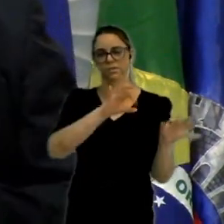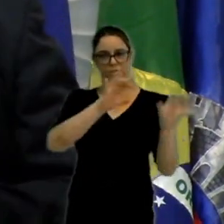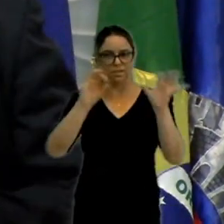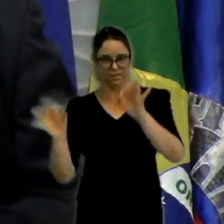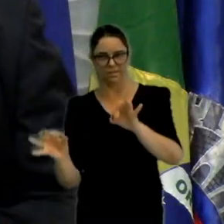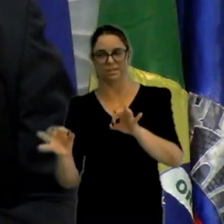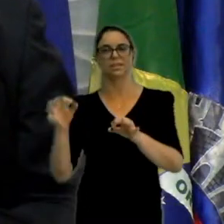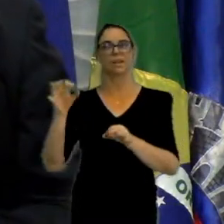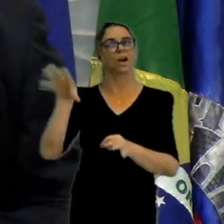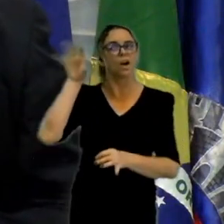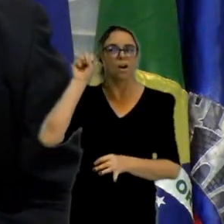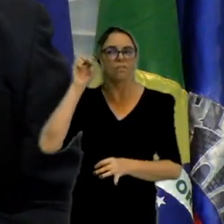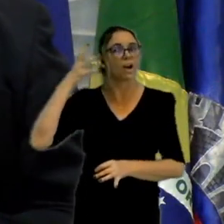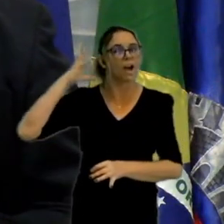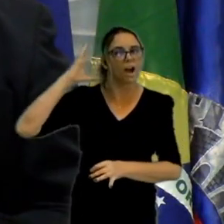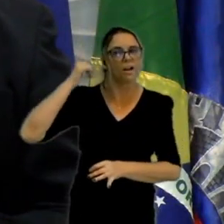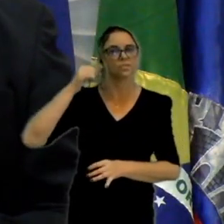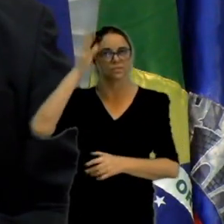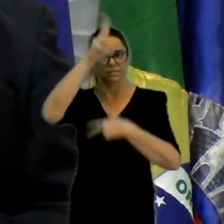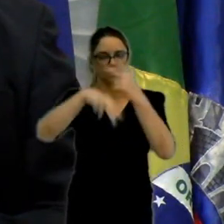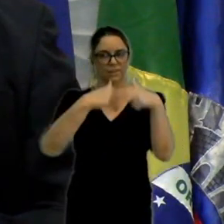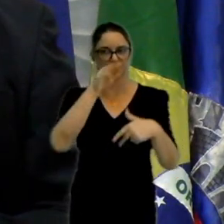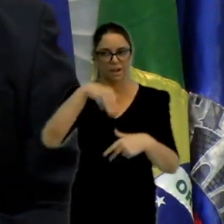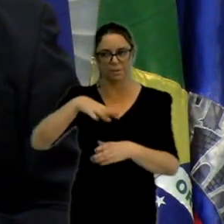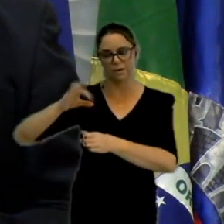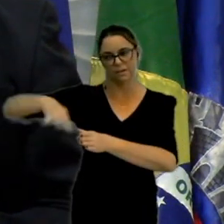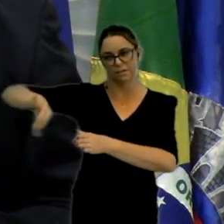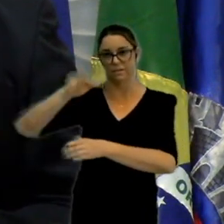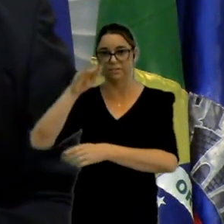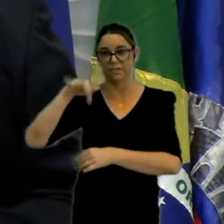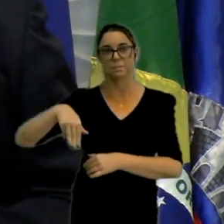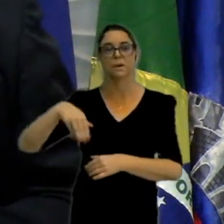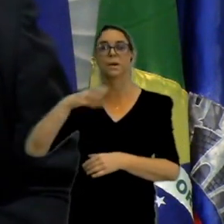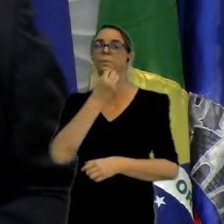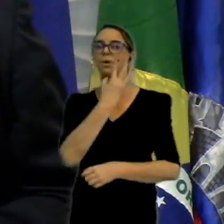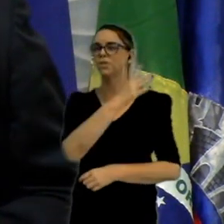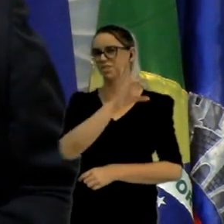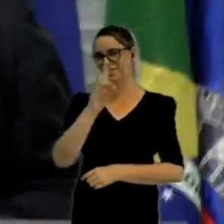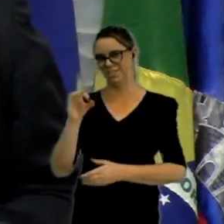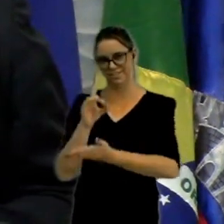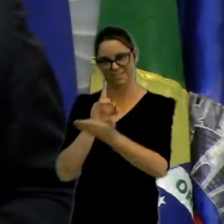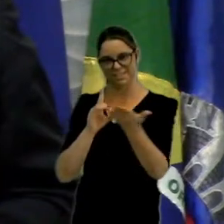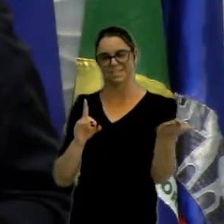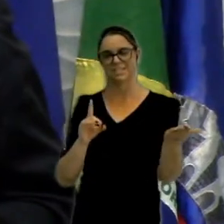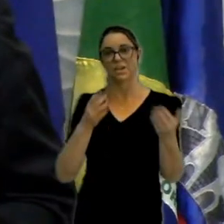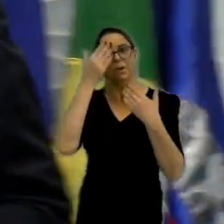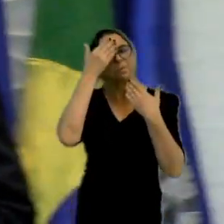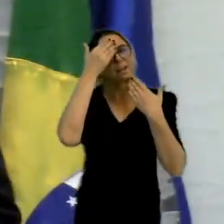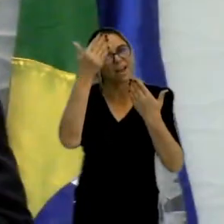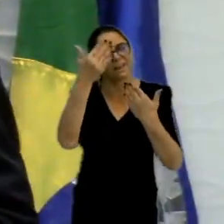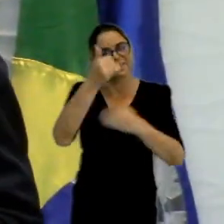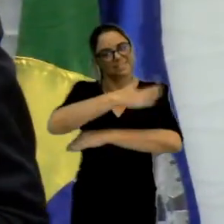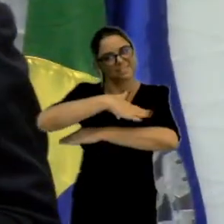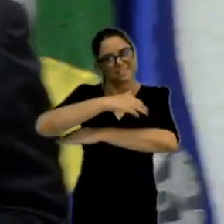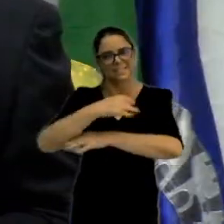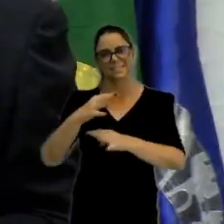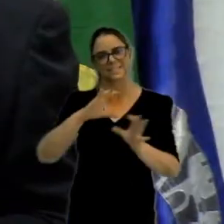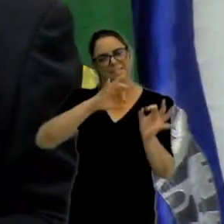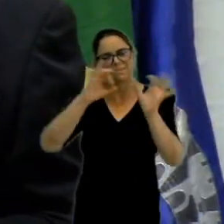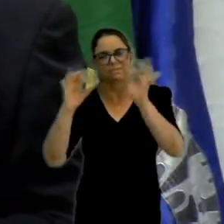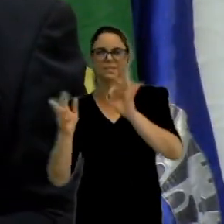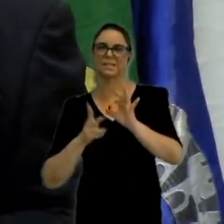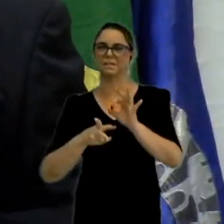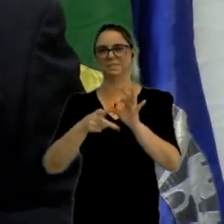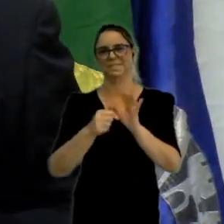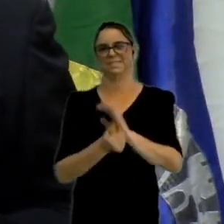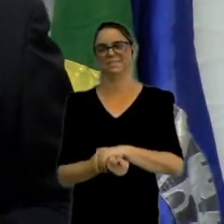acompanha através da rede social, o nosso bom dia, o nosso obrigado pelo carinho da audiência.